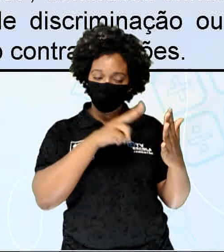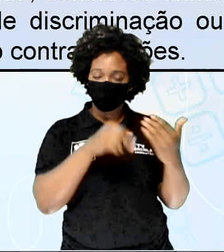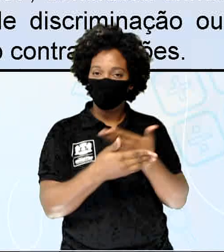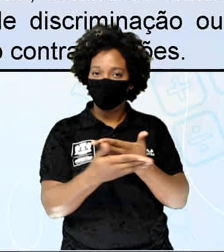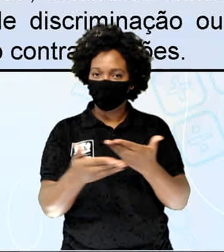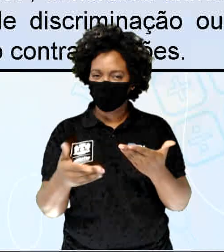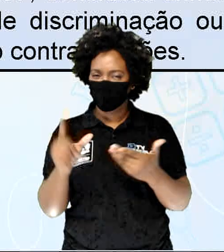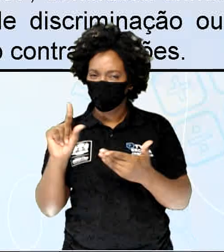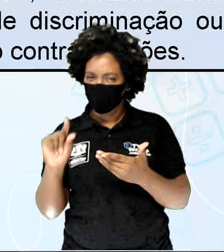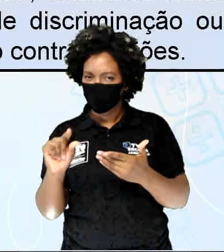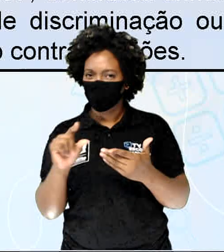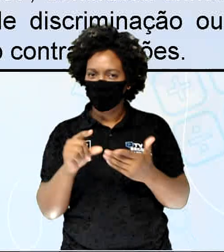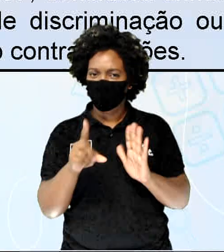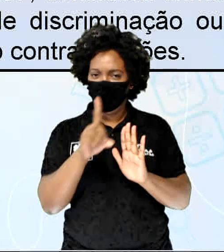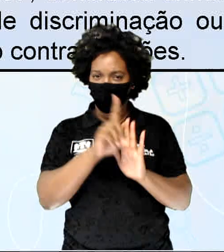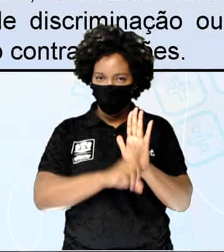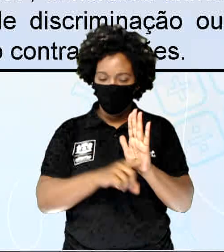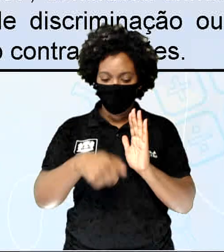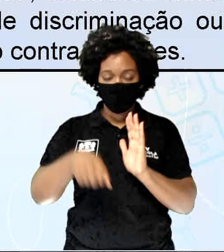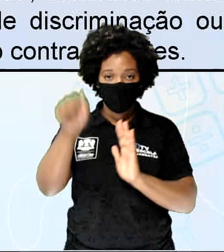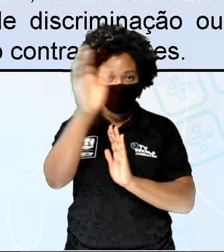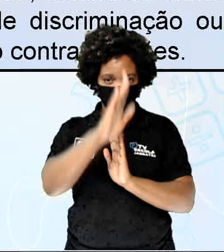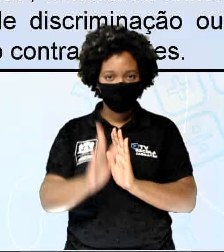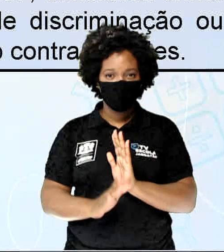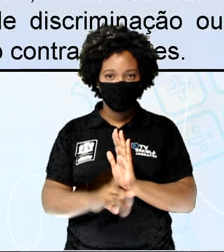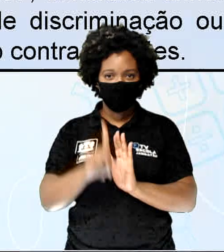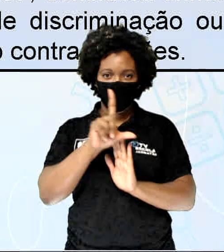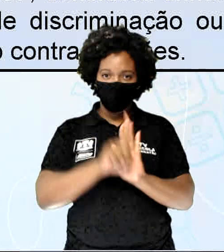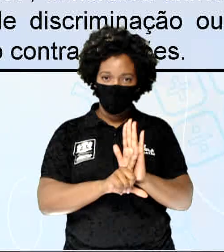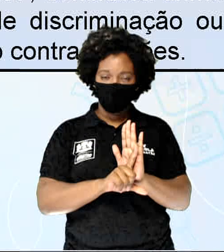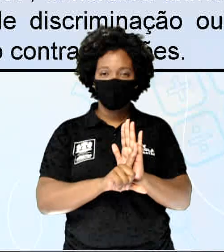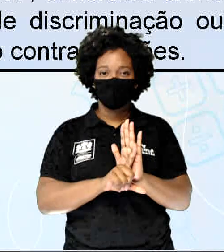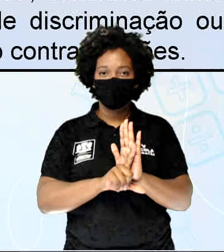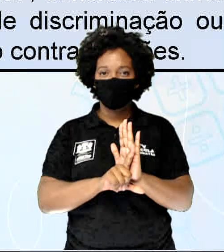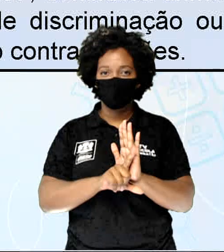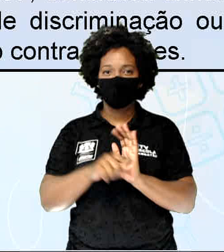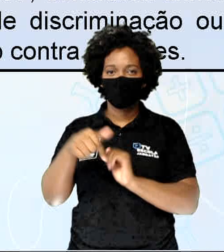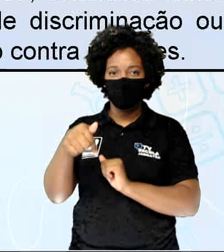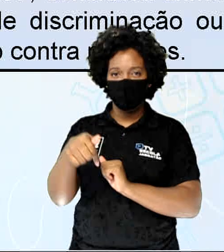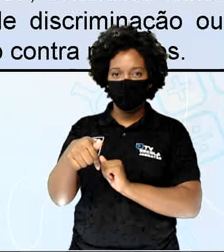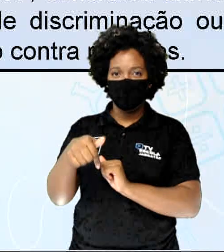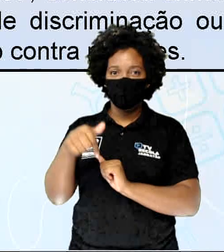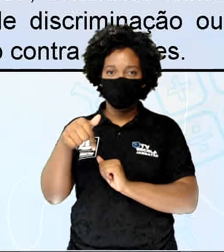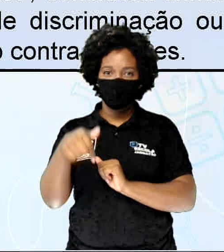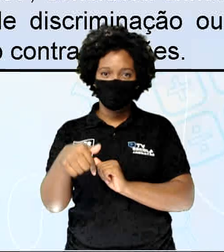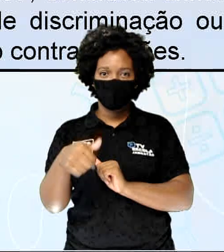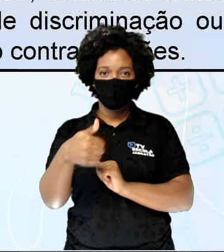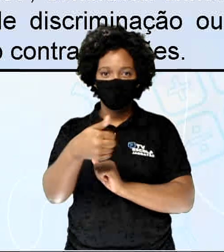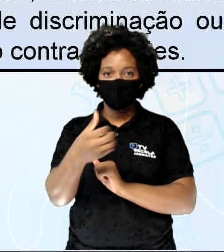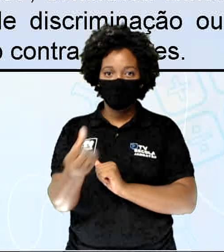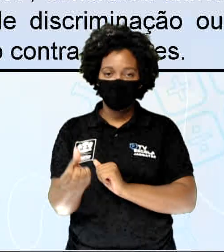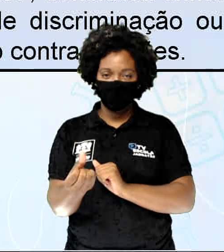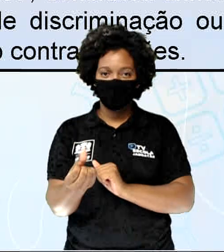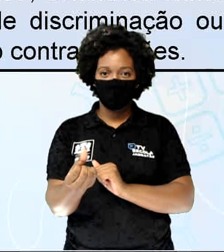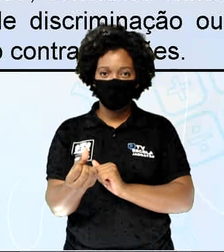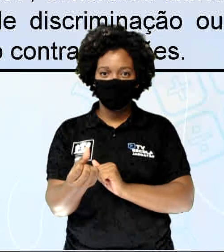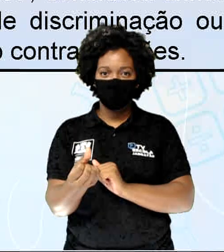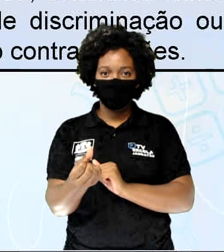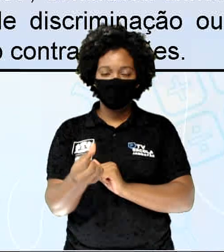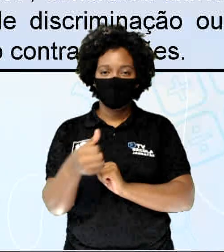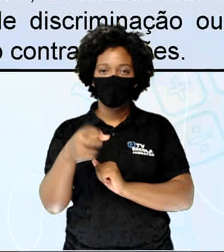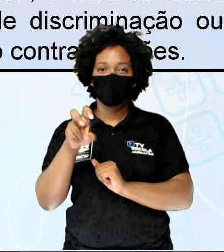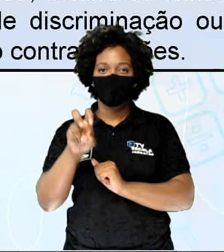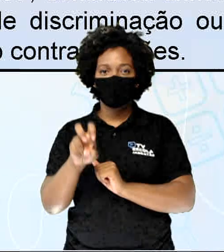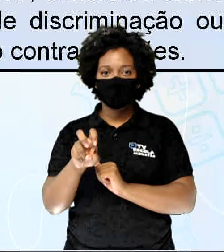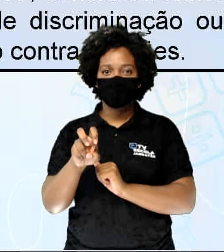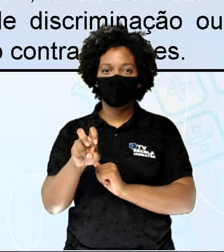vocês um pedacinho dessa lei. No Brasil, a Lei nº 7.716, de 5